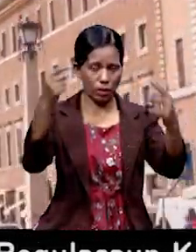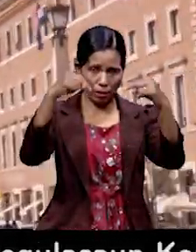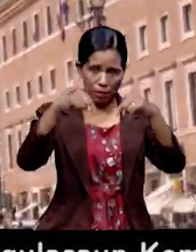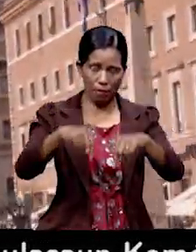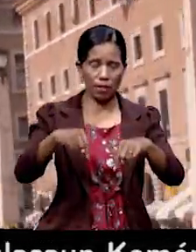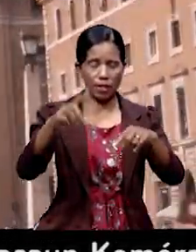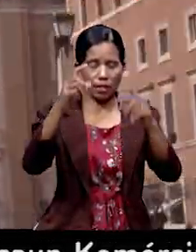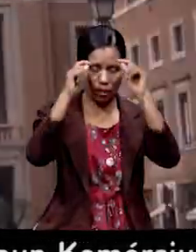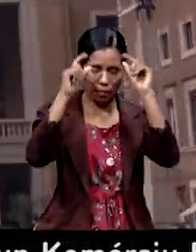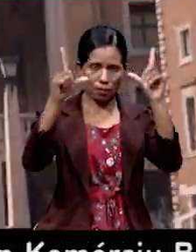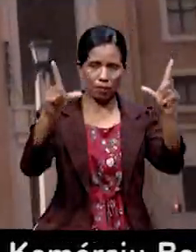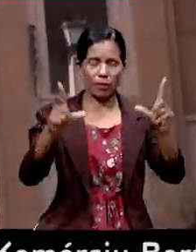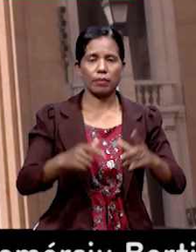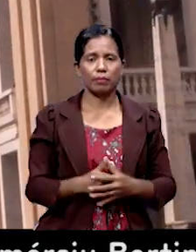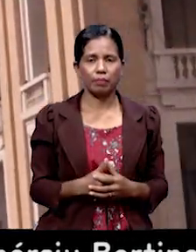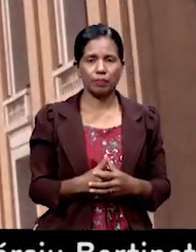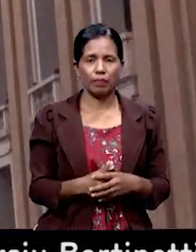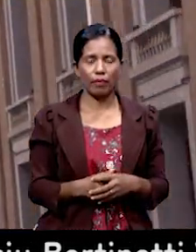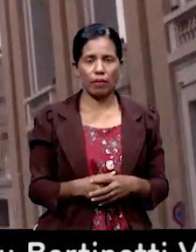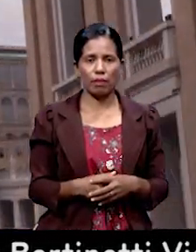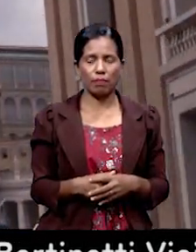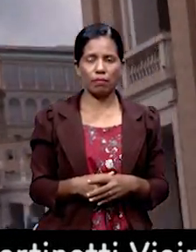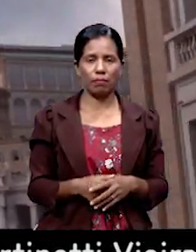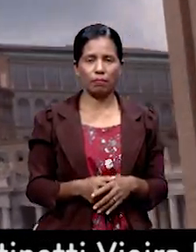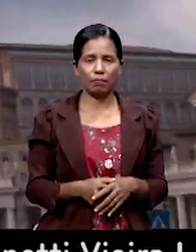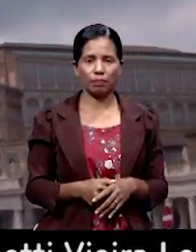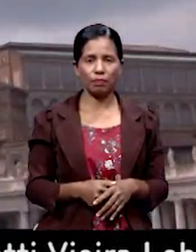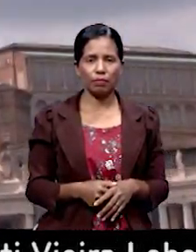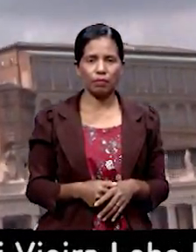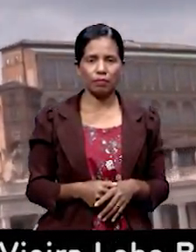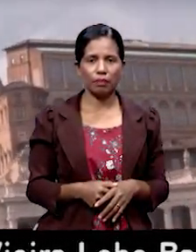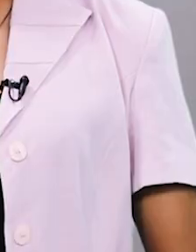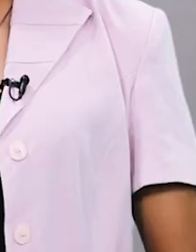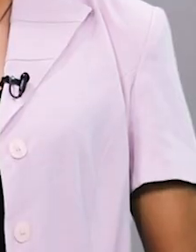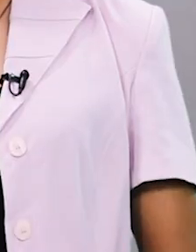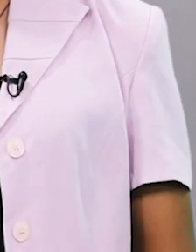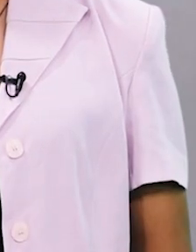Nicolau Lobato, ho avion Air Asia. Almeida dos Santos, Osvaldo Amaral, Zemen.